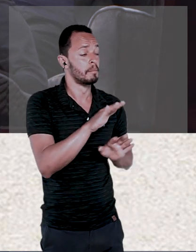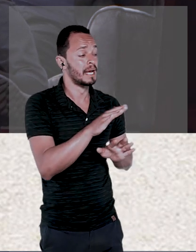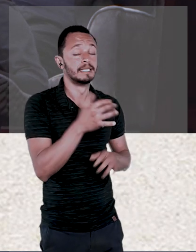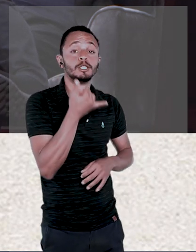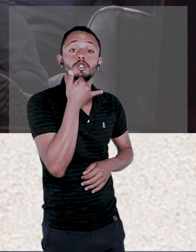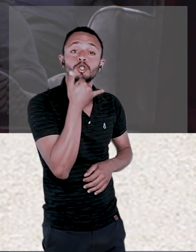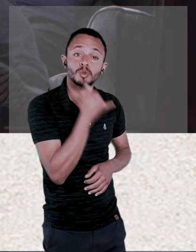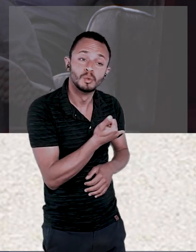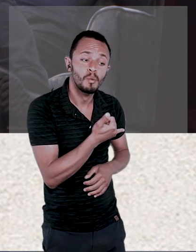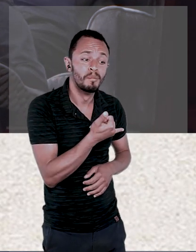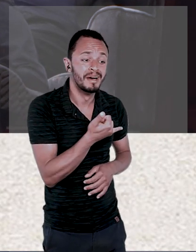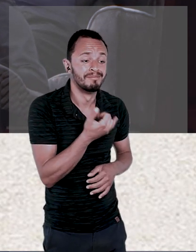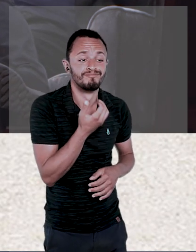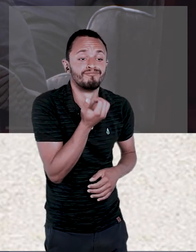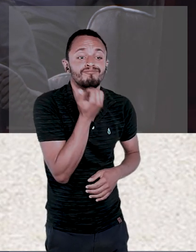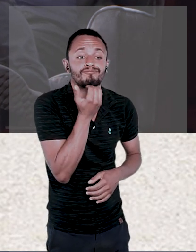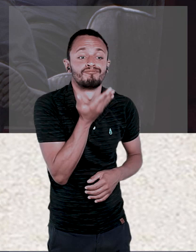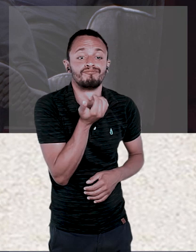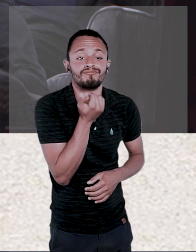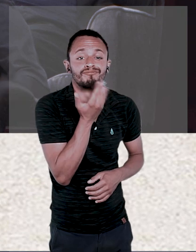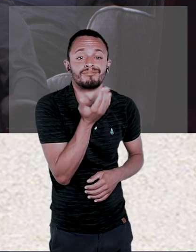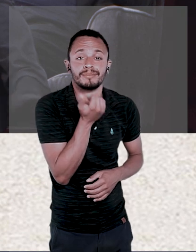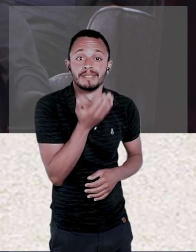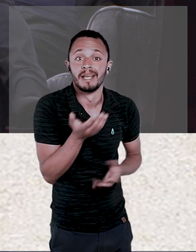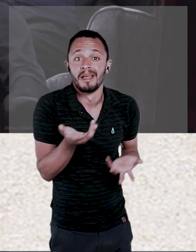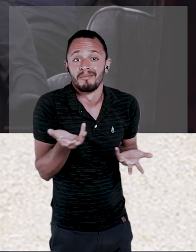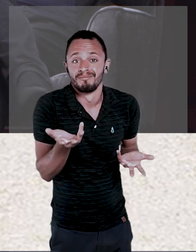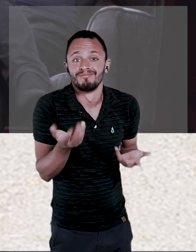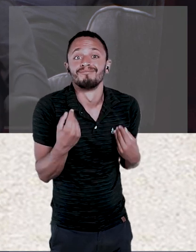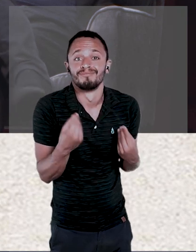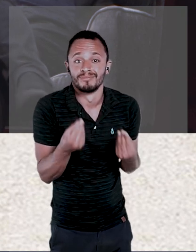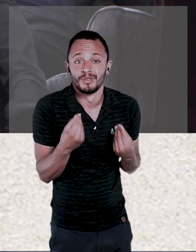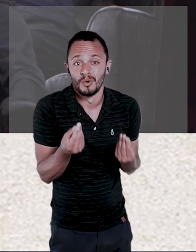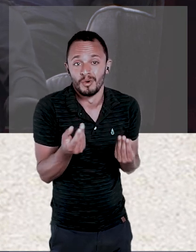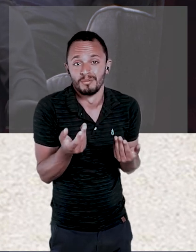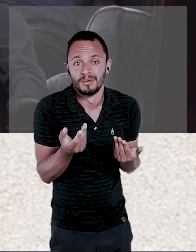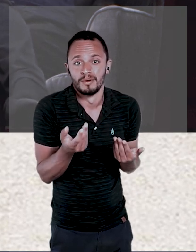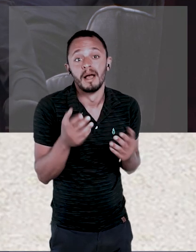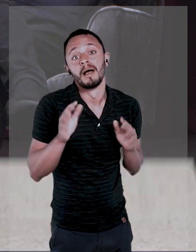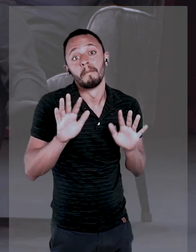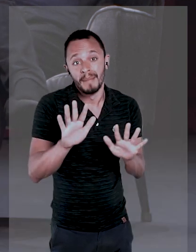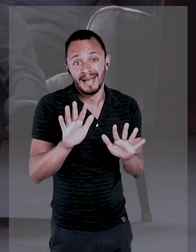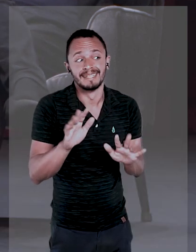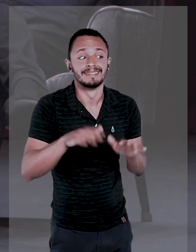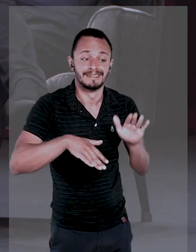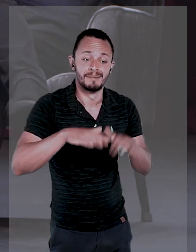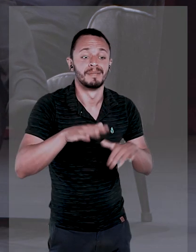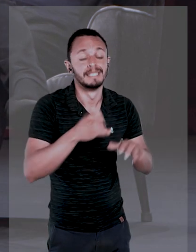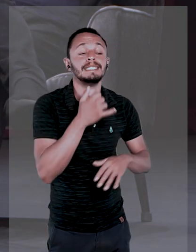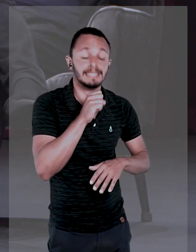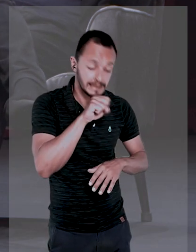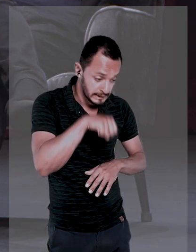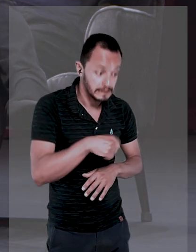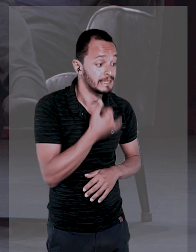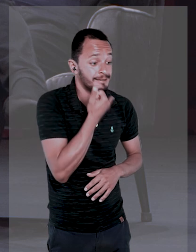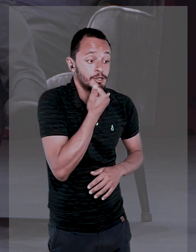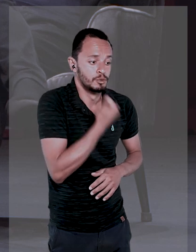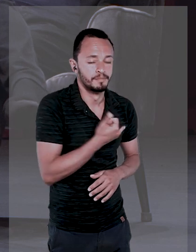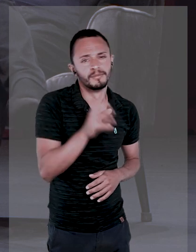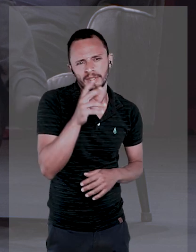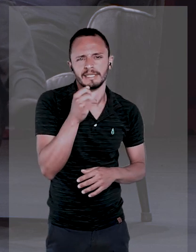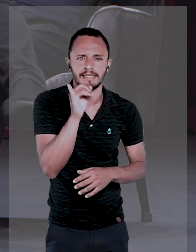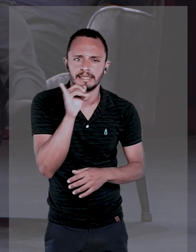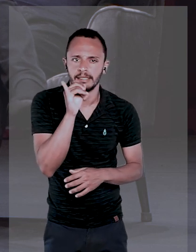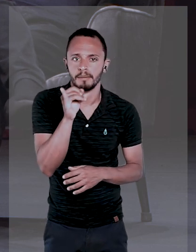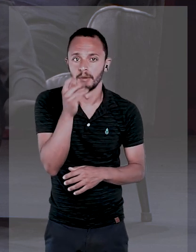essas desculpas? Talvez para nada, mas eu acho que sim. Eu acho que sim. É um pouco como nós. Se alguém nos faz alguma